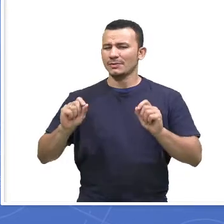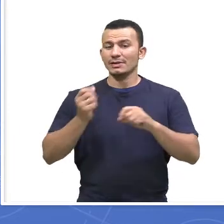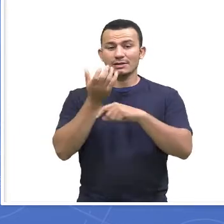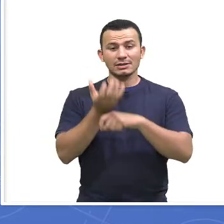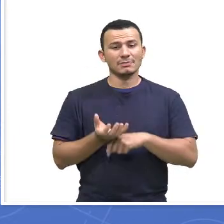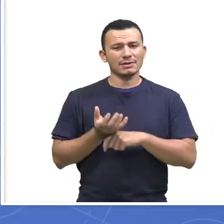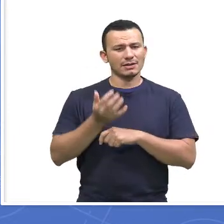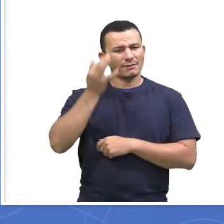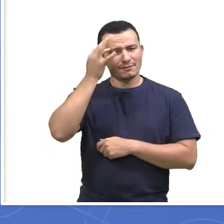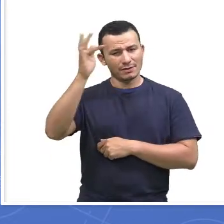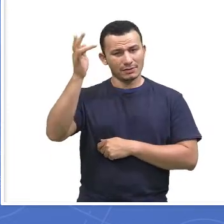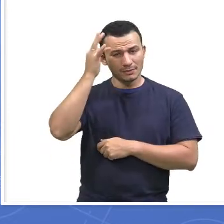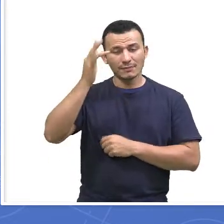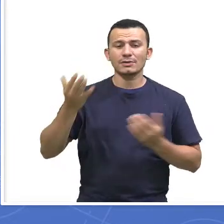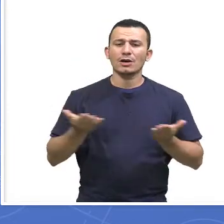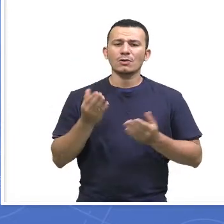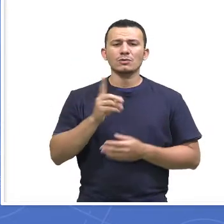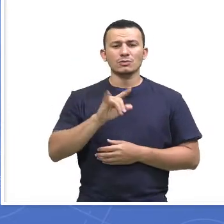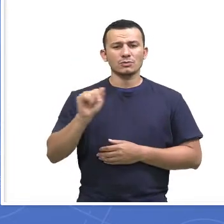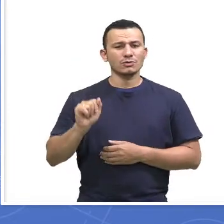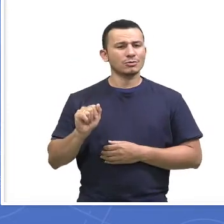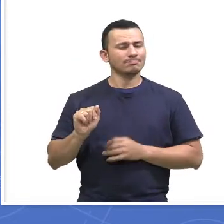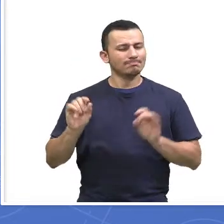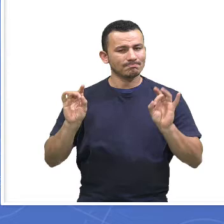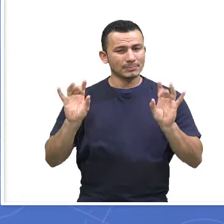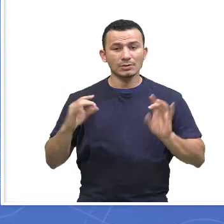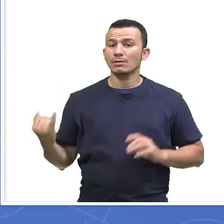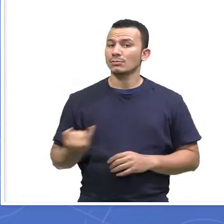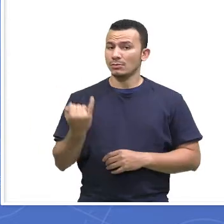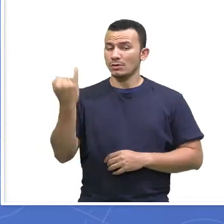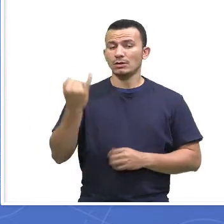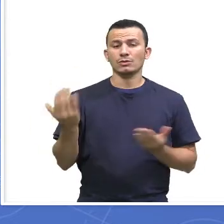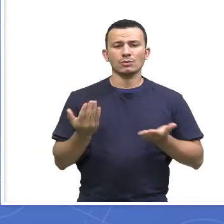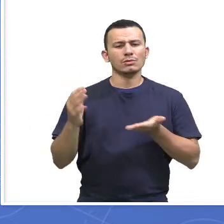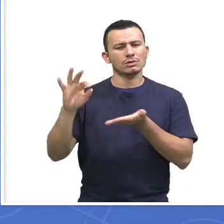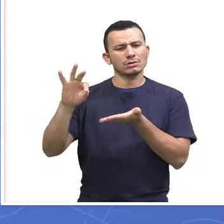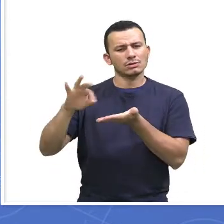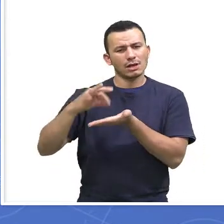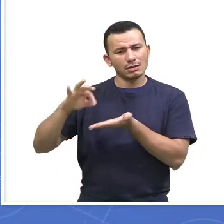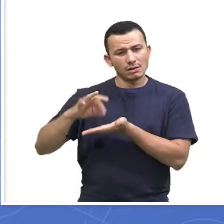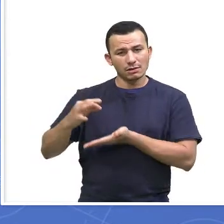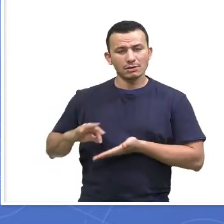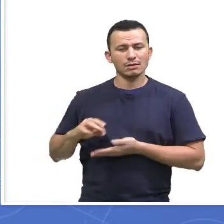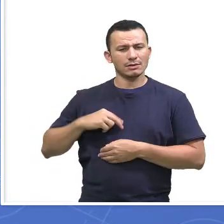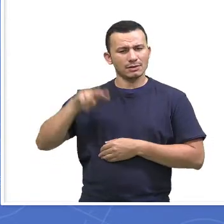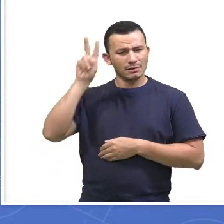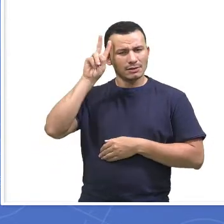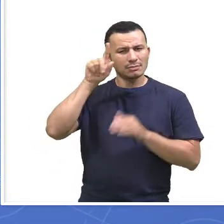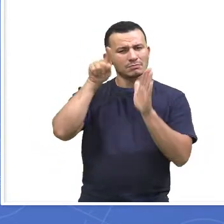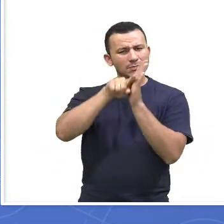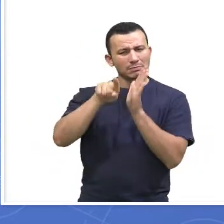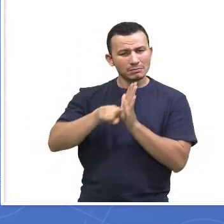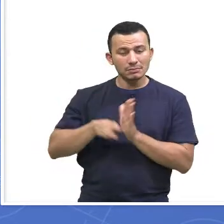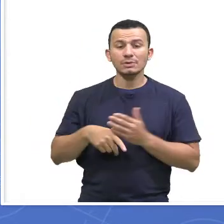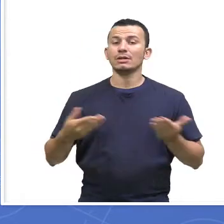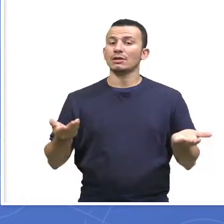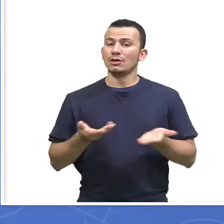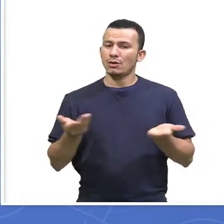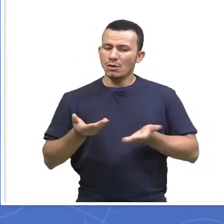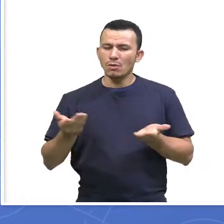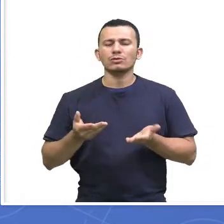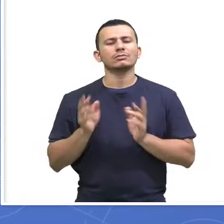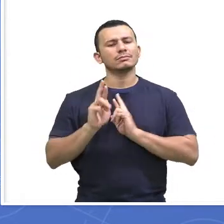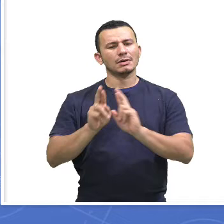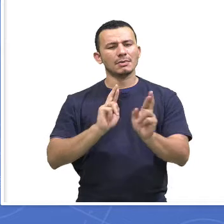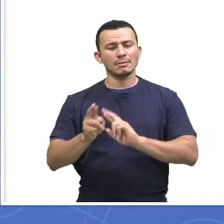dia importante, a gente vai corrigir as questões que vocês aí receberam através do caderno digital e agora a gente vai, então,